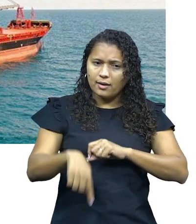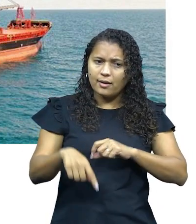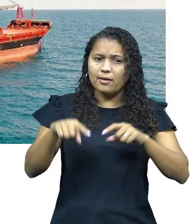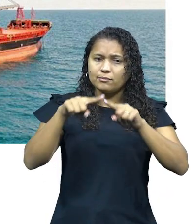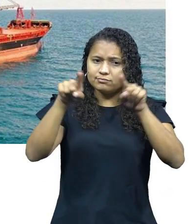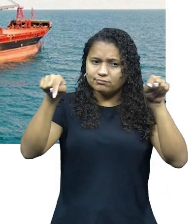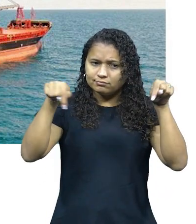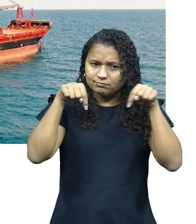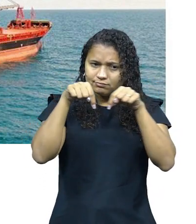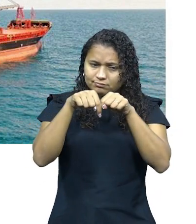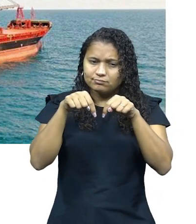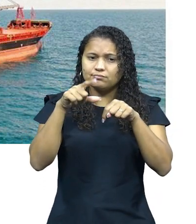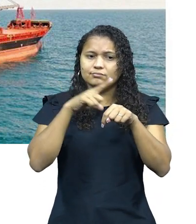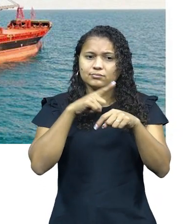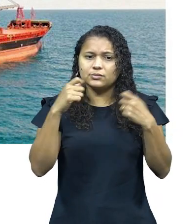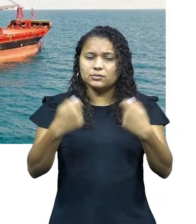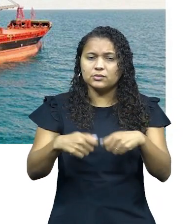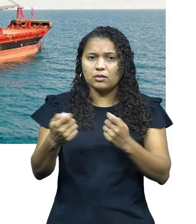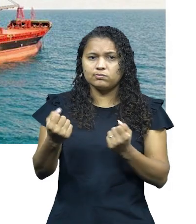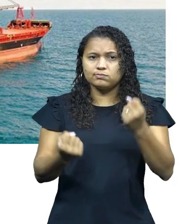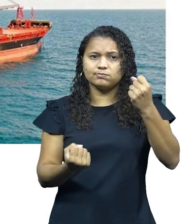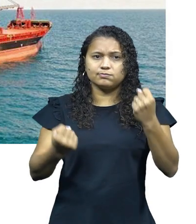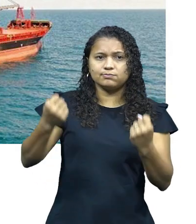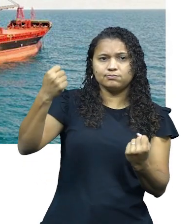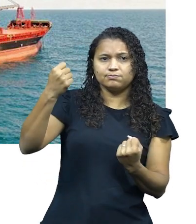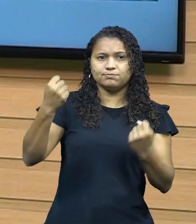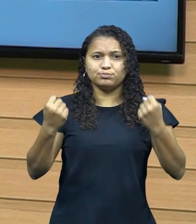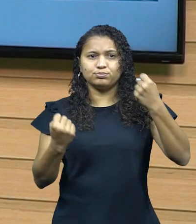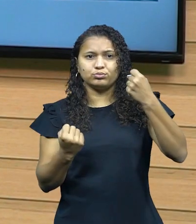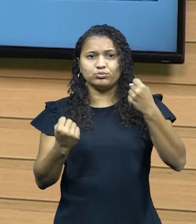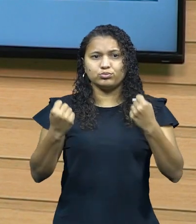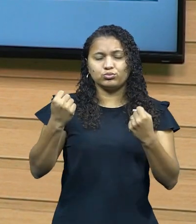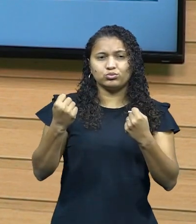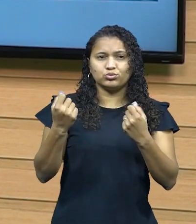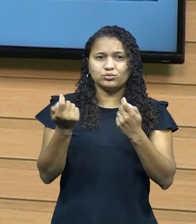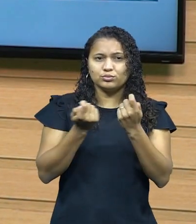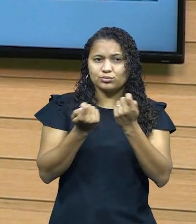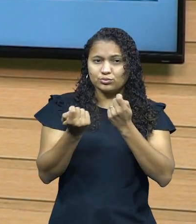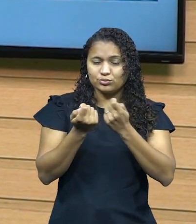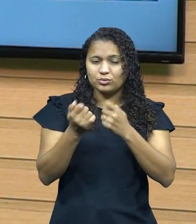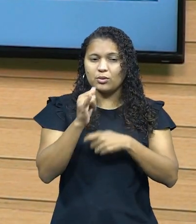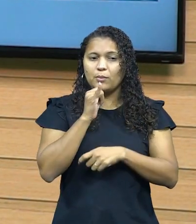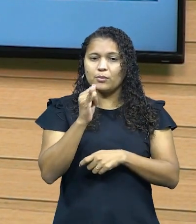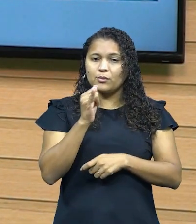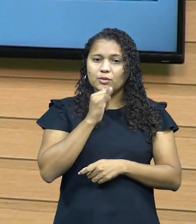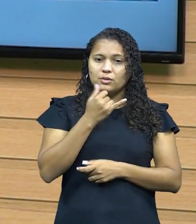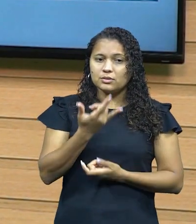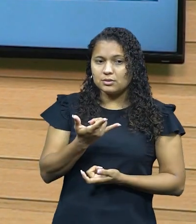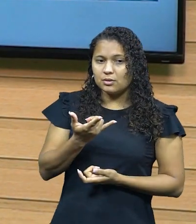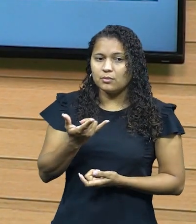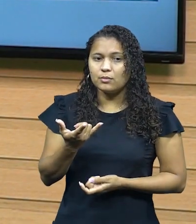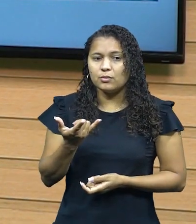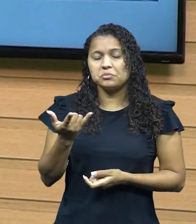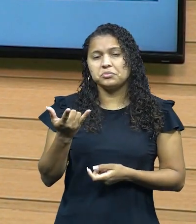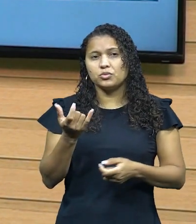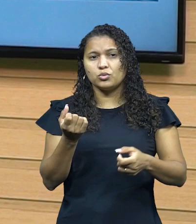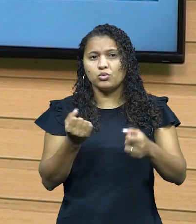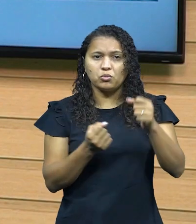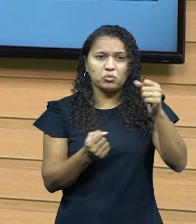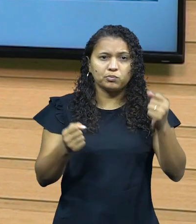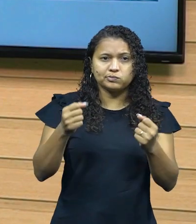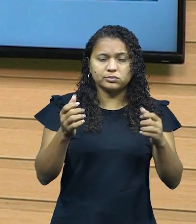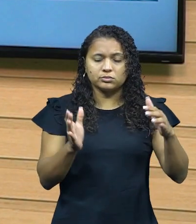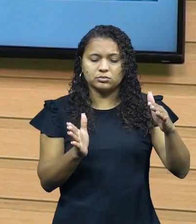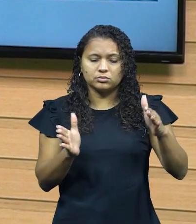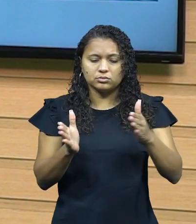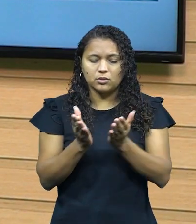de onde o navio ele pode ser comandado. Quando a embarcação ela vai fazer as suas